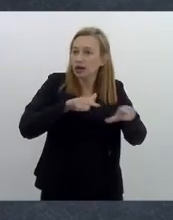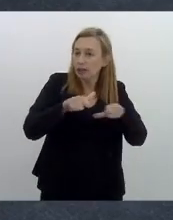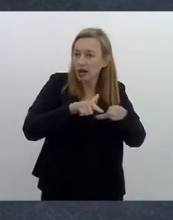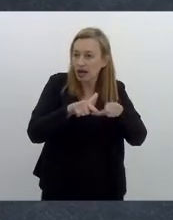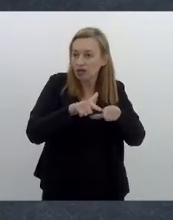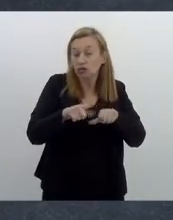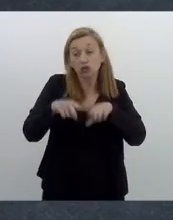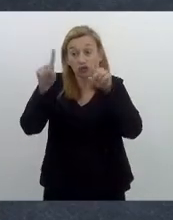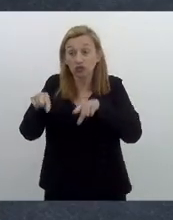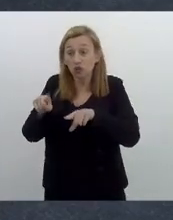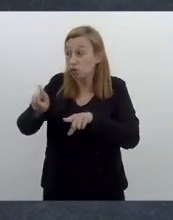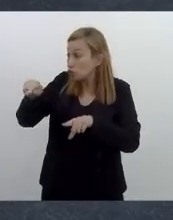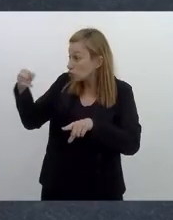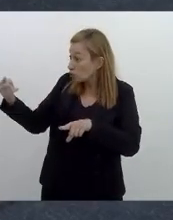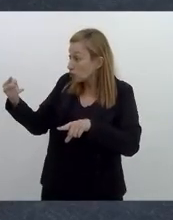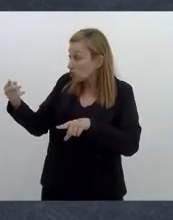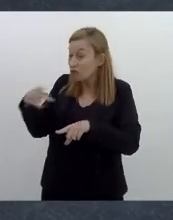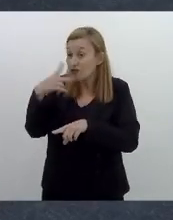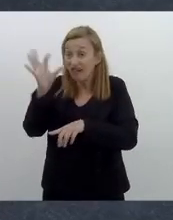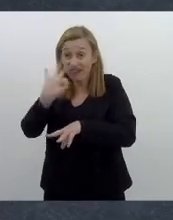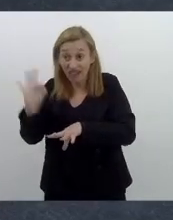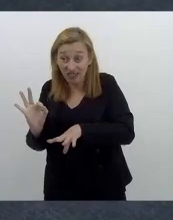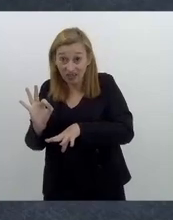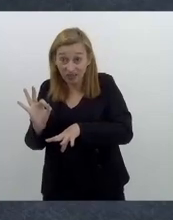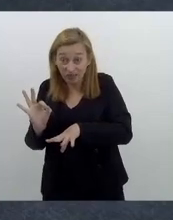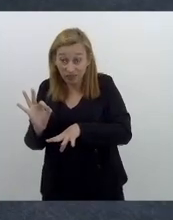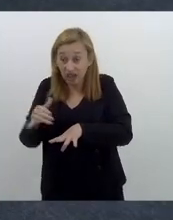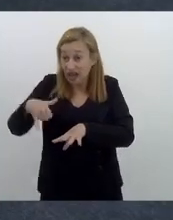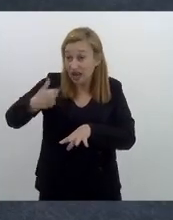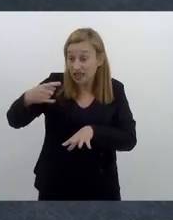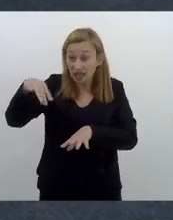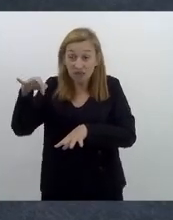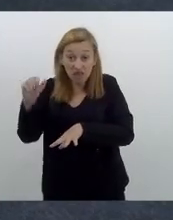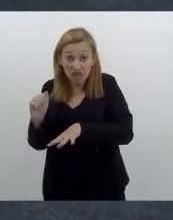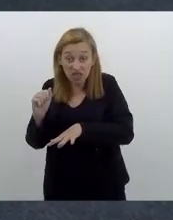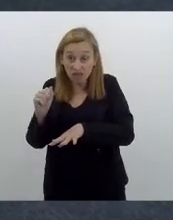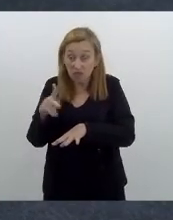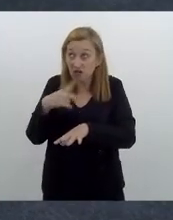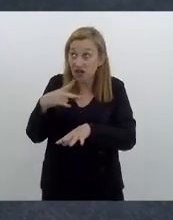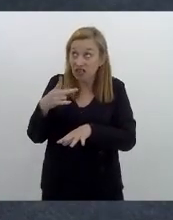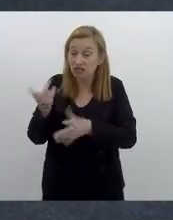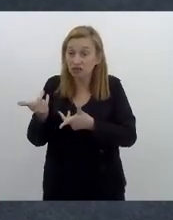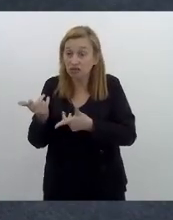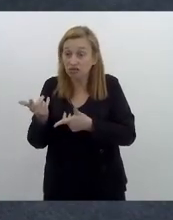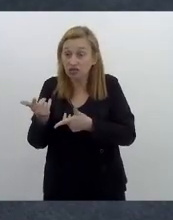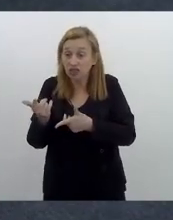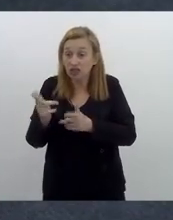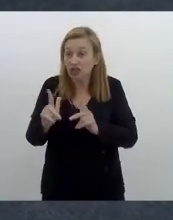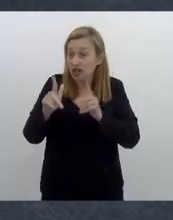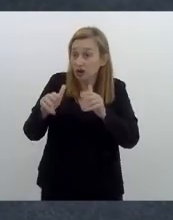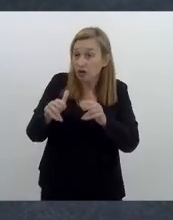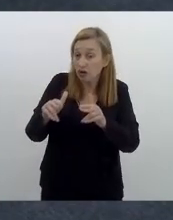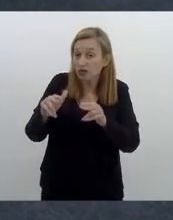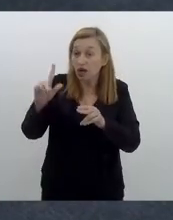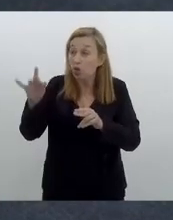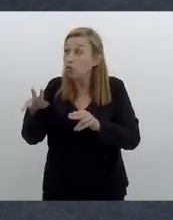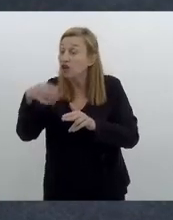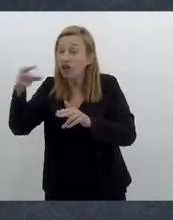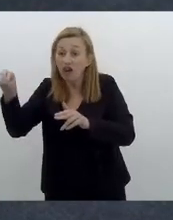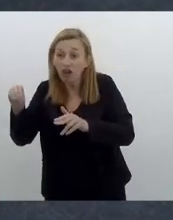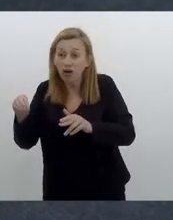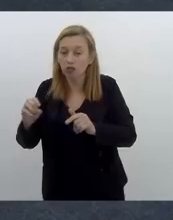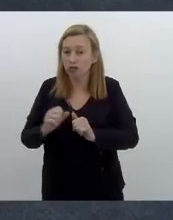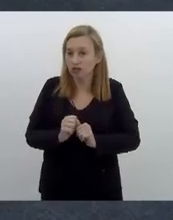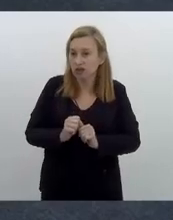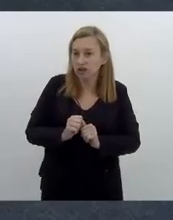outras Presidente Não se fala disso Na idade mínima Não está dizendo Que a idade mínima Idêntica ao servidor Da União Não está dizendo Que a